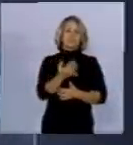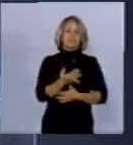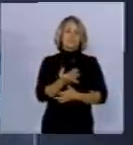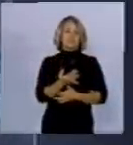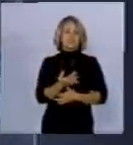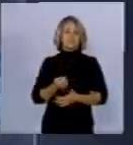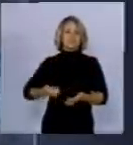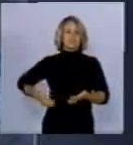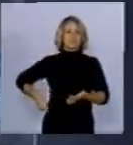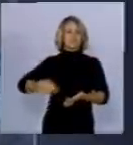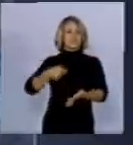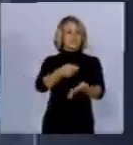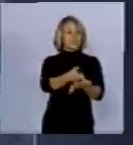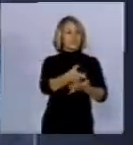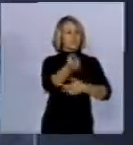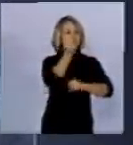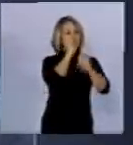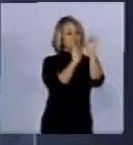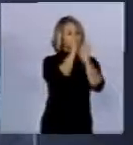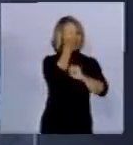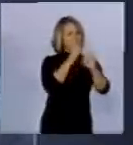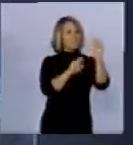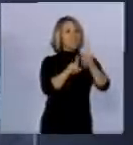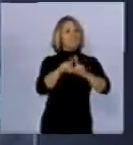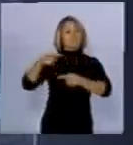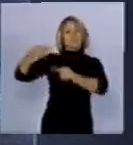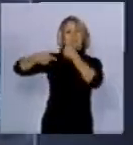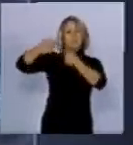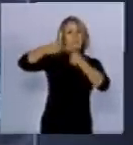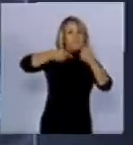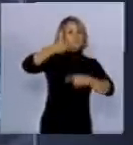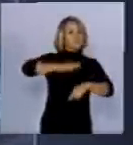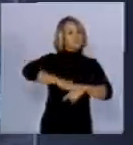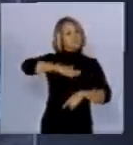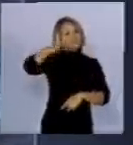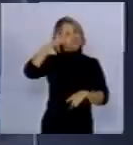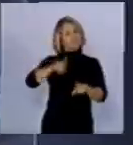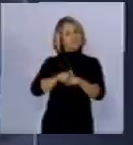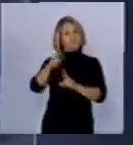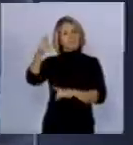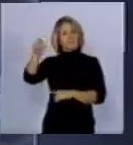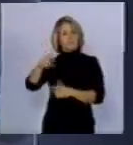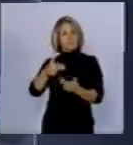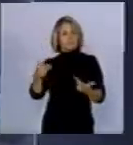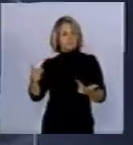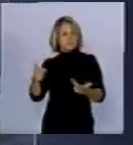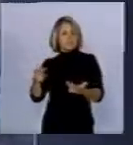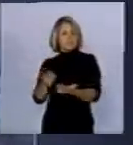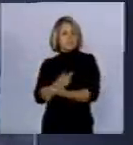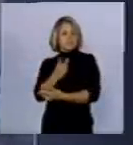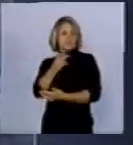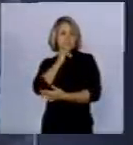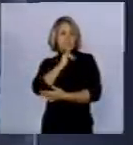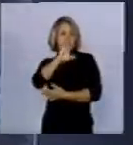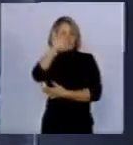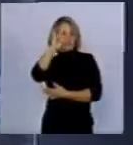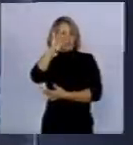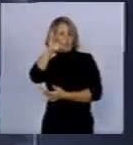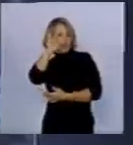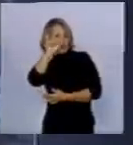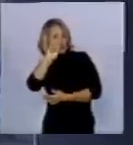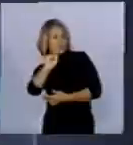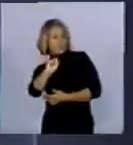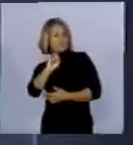indústria nós temos um incremento da competitividade e aqui senhor Ministro há um outro sofisma de que as cotas se